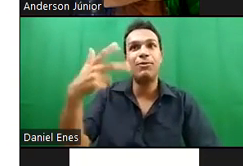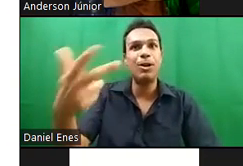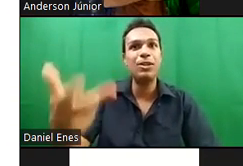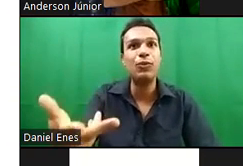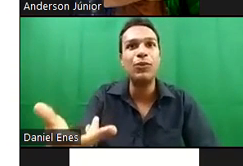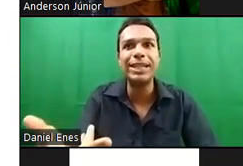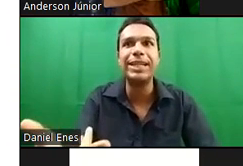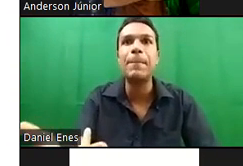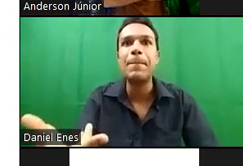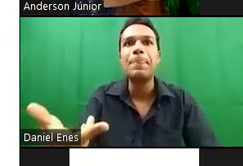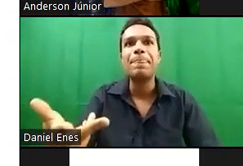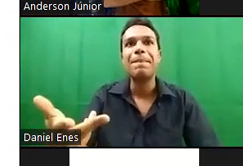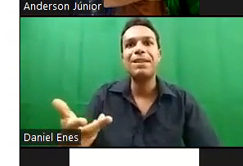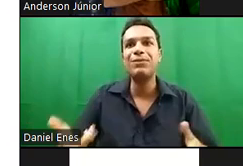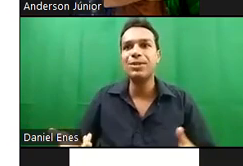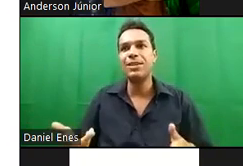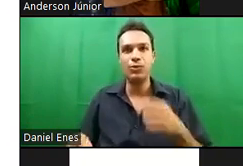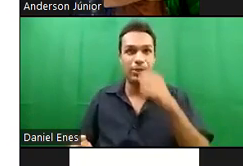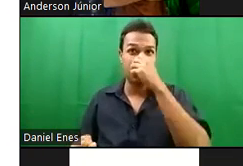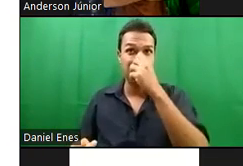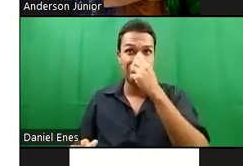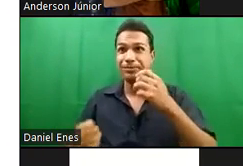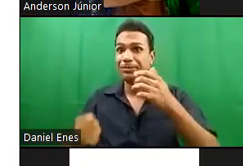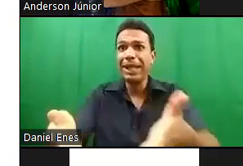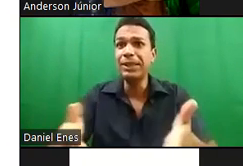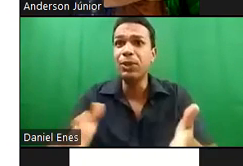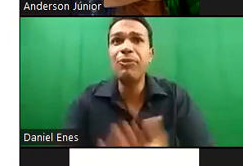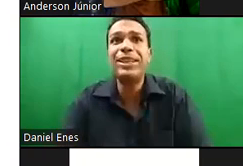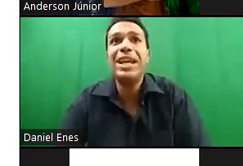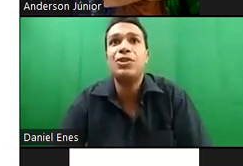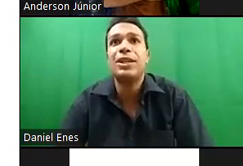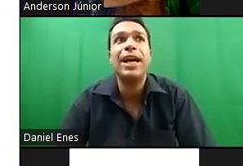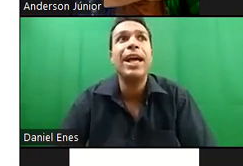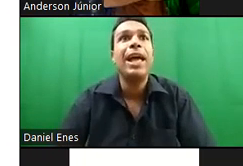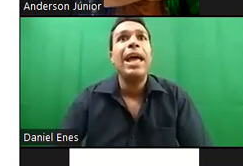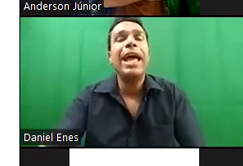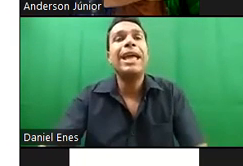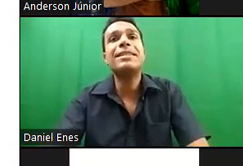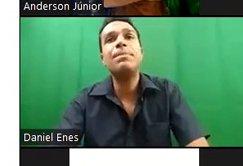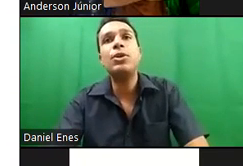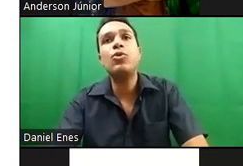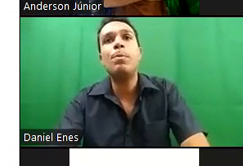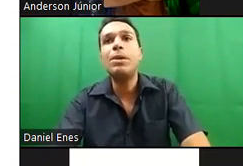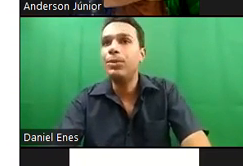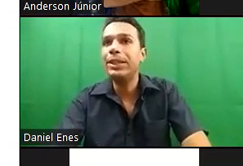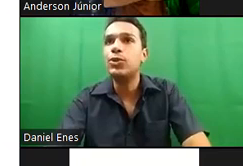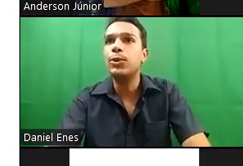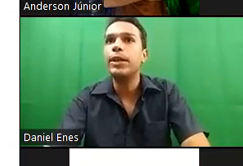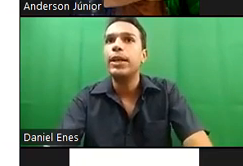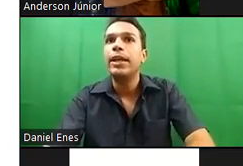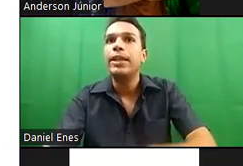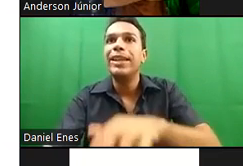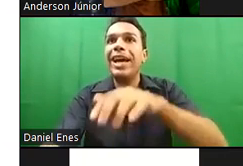essa voz fanha que vocês ouviram. Então, a fonética, ela se preocupa com